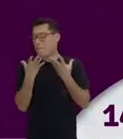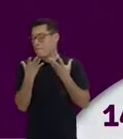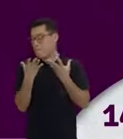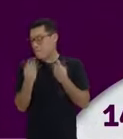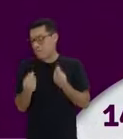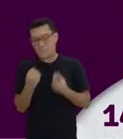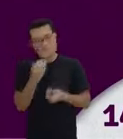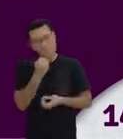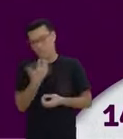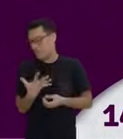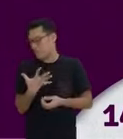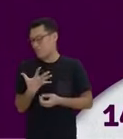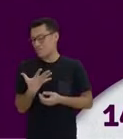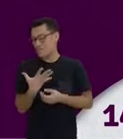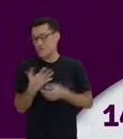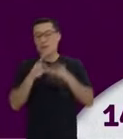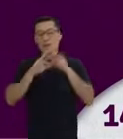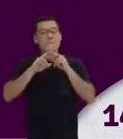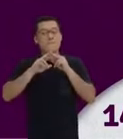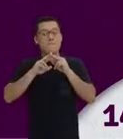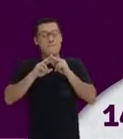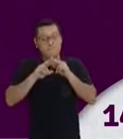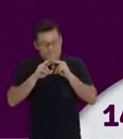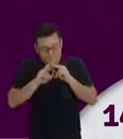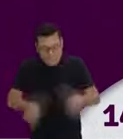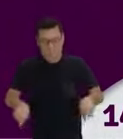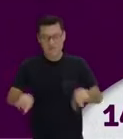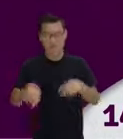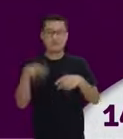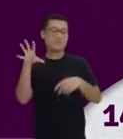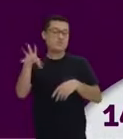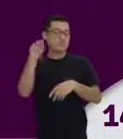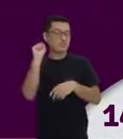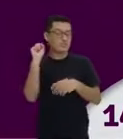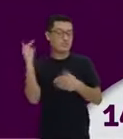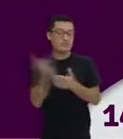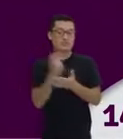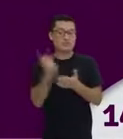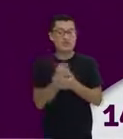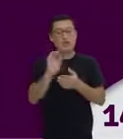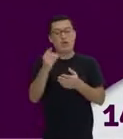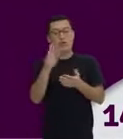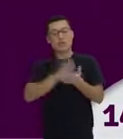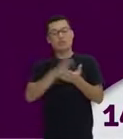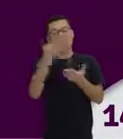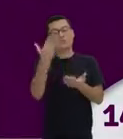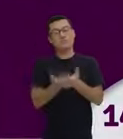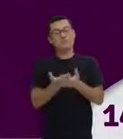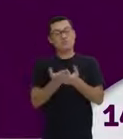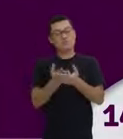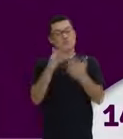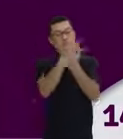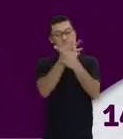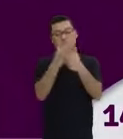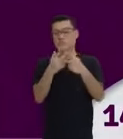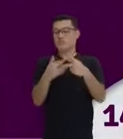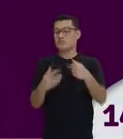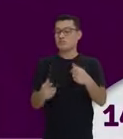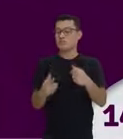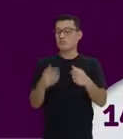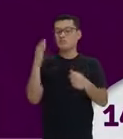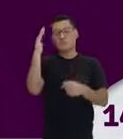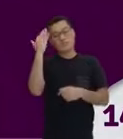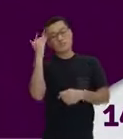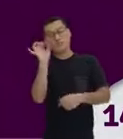agradável disso a experiência prévia como 20 o comentário se vai variar Bastante o